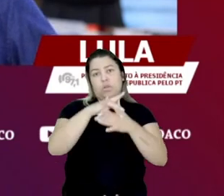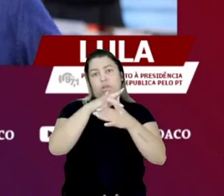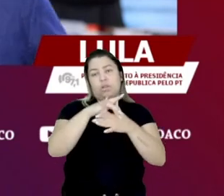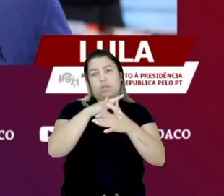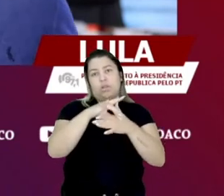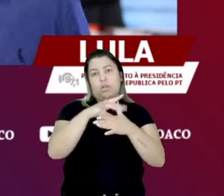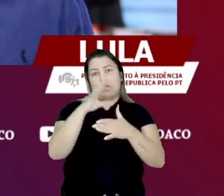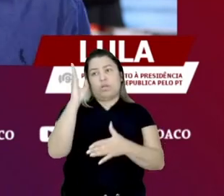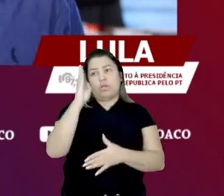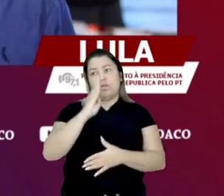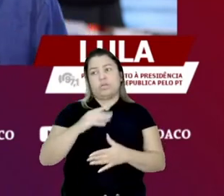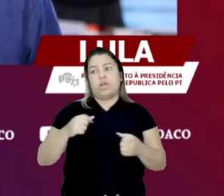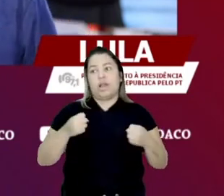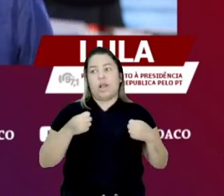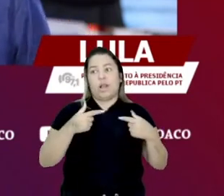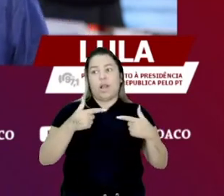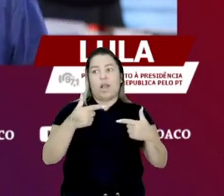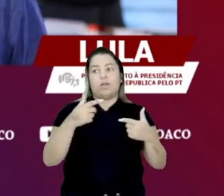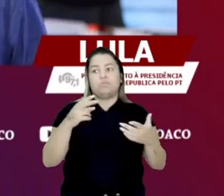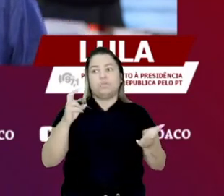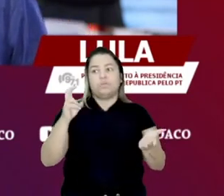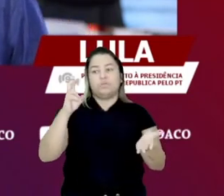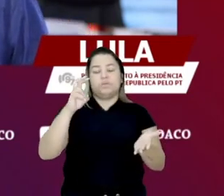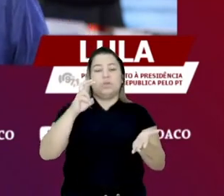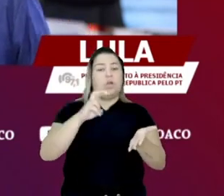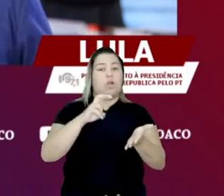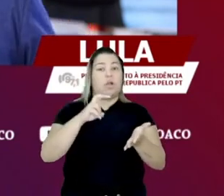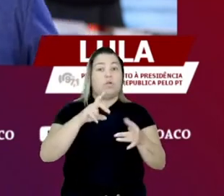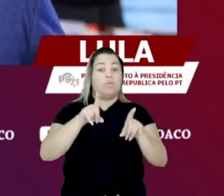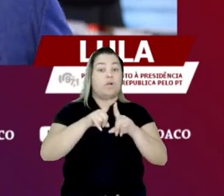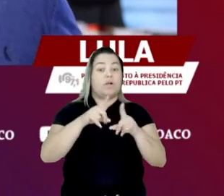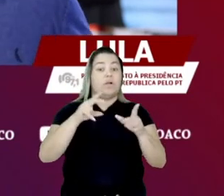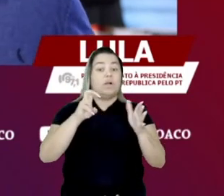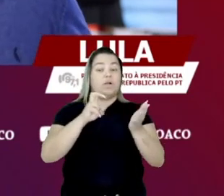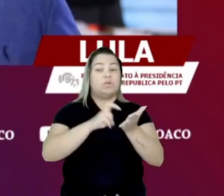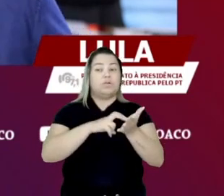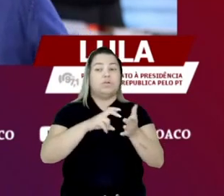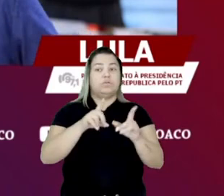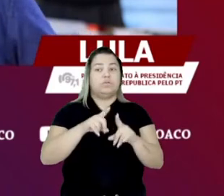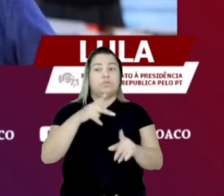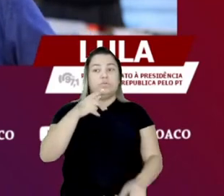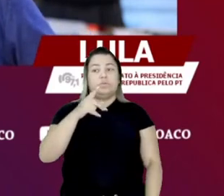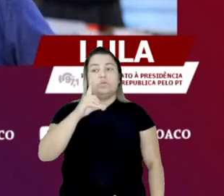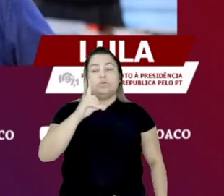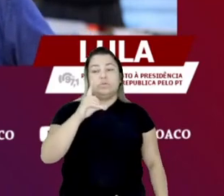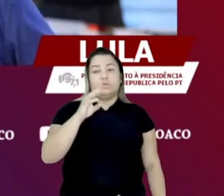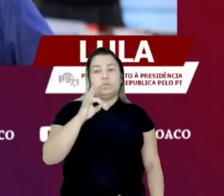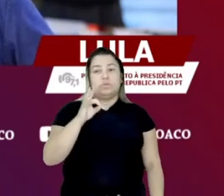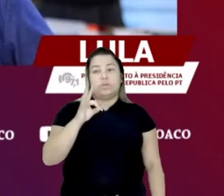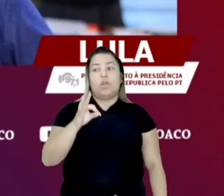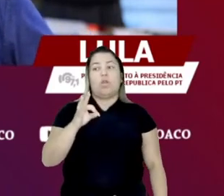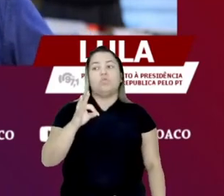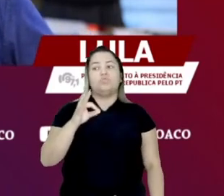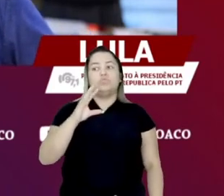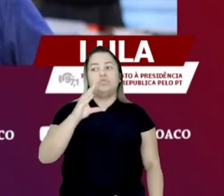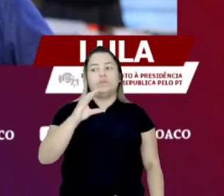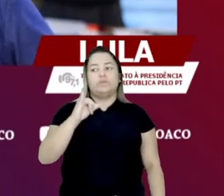Olha, eu não sabia que ele tinha exército. Eu, sinceramente, acho que se a gente ganhar as